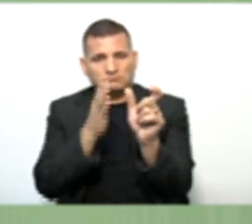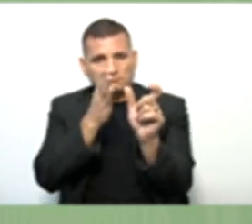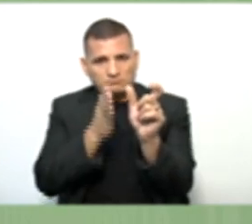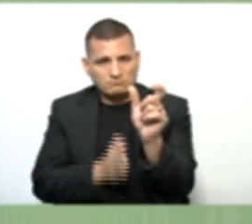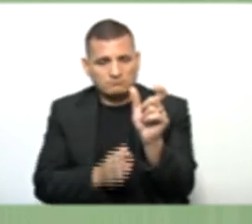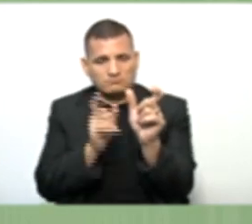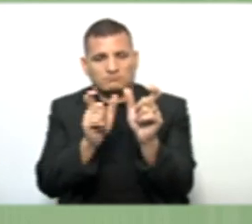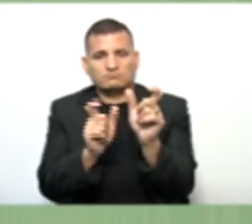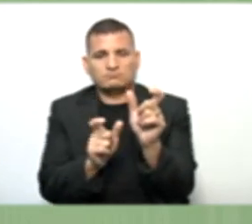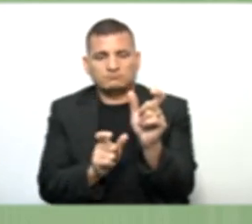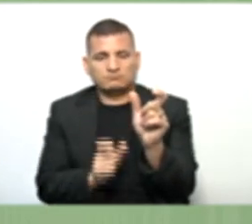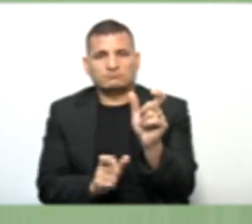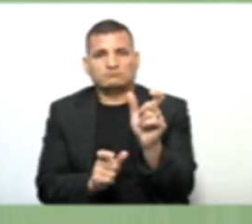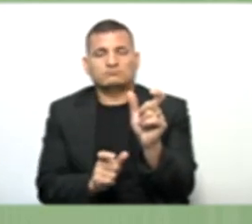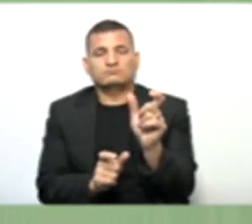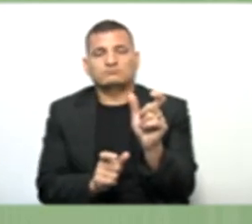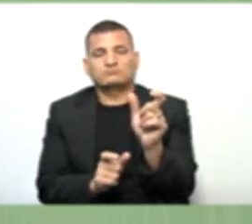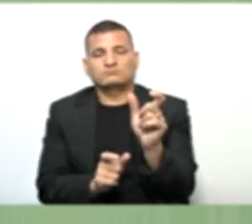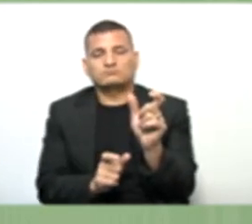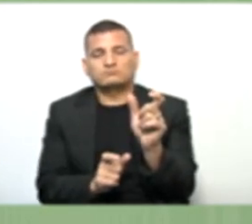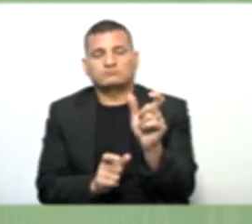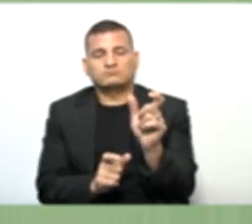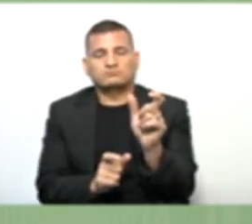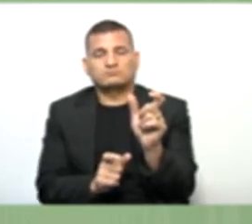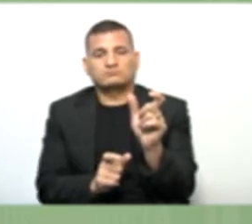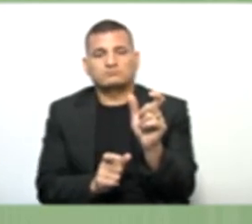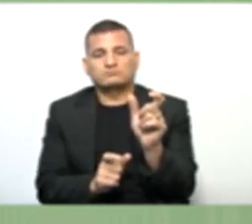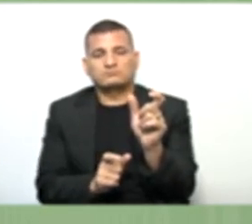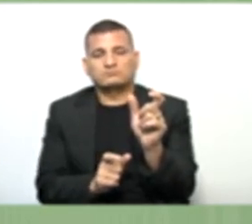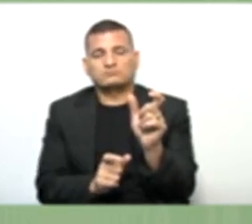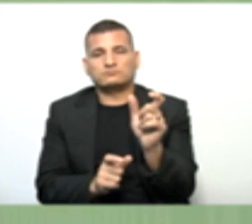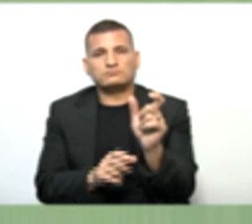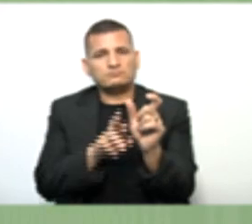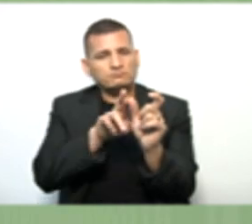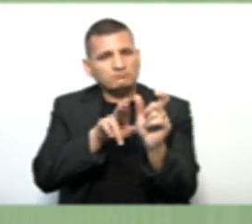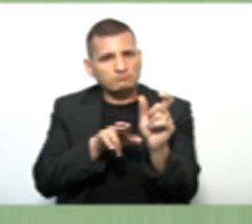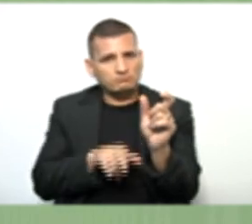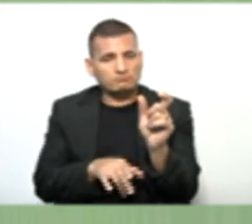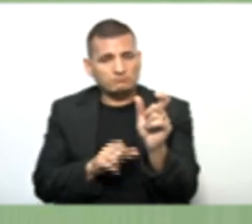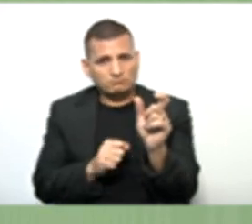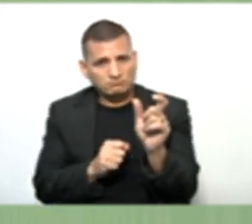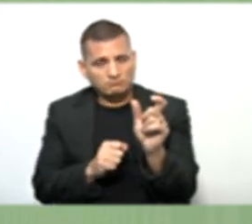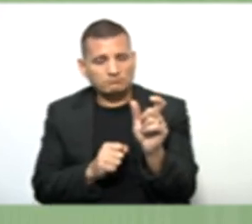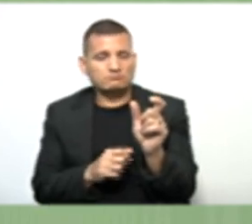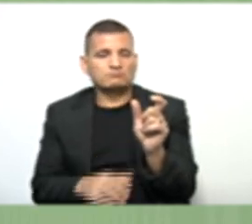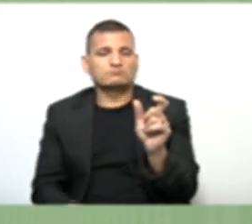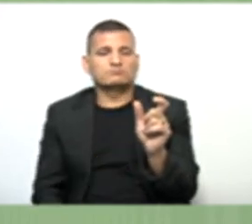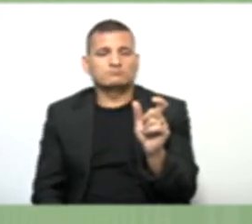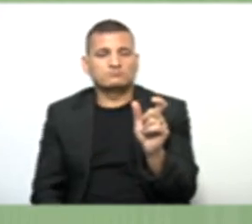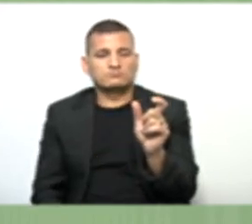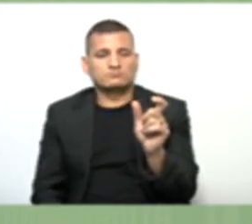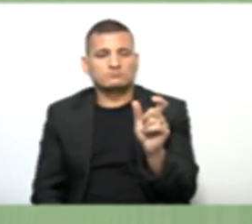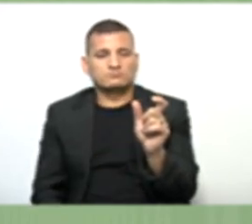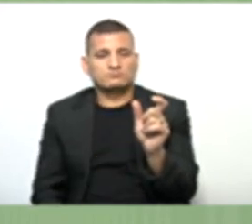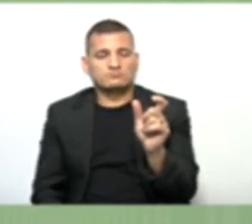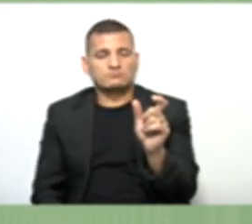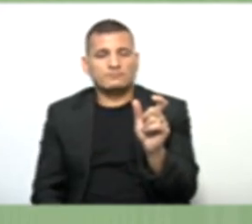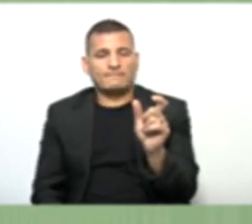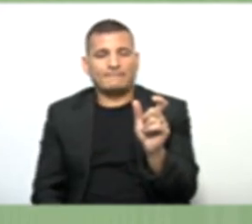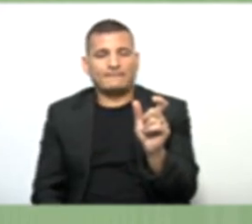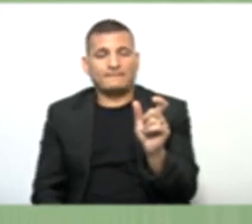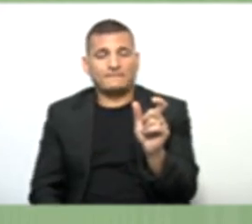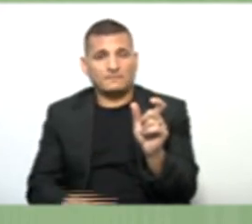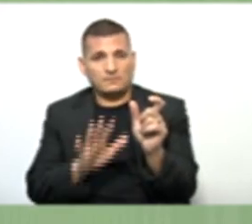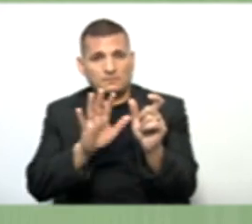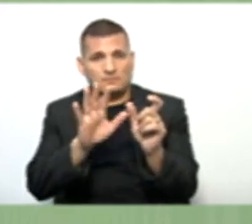mais de um aqui, numa mesma indentação. Então, eu posso ter mais de um comando? Posso. E para eles estarem dentro